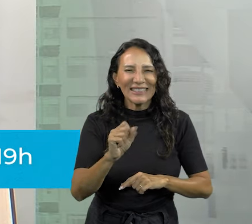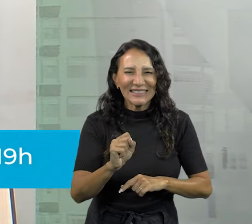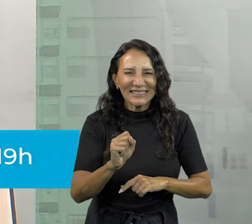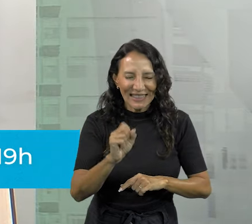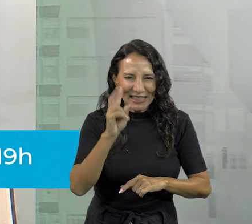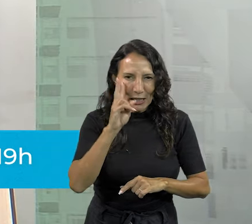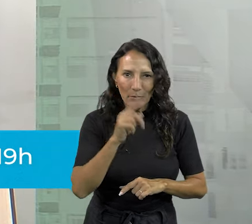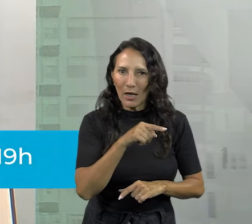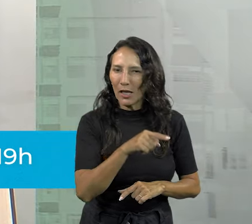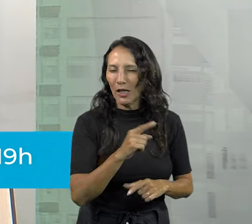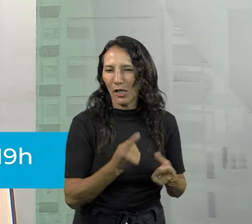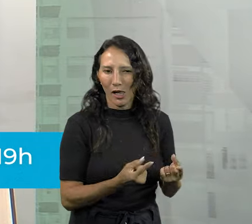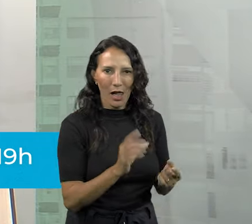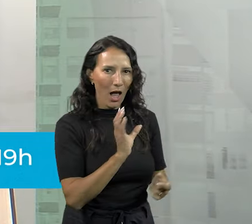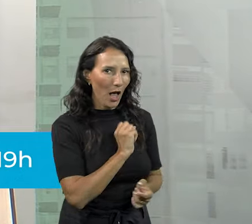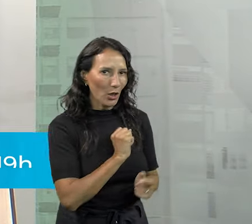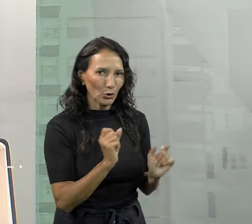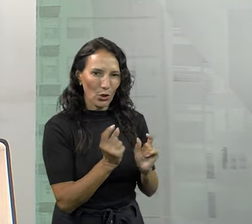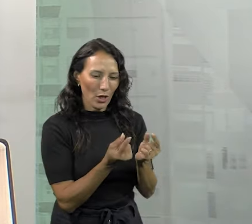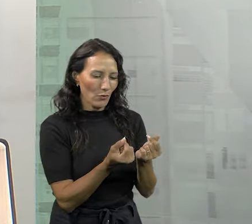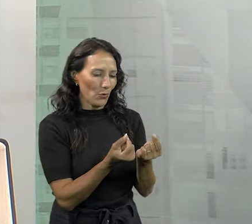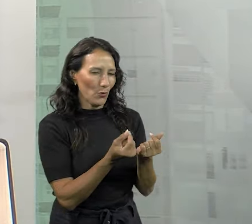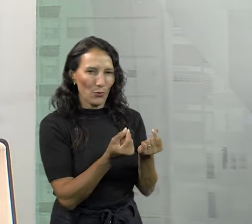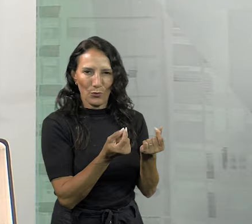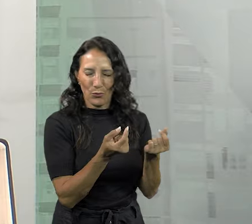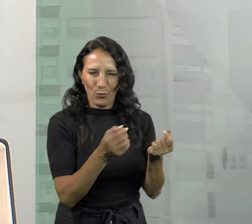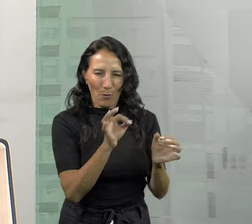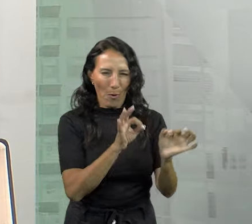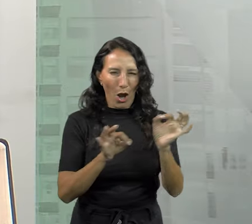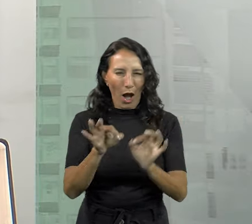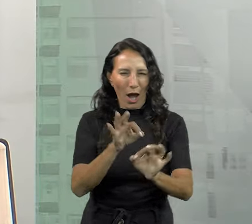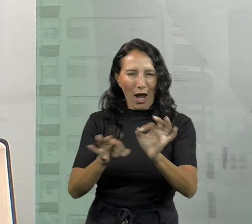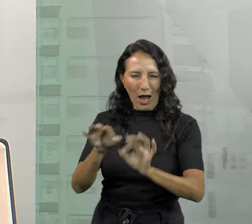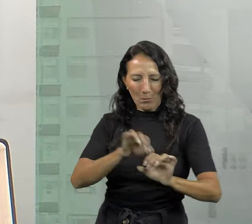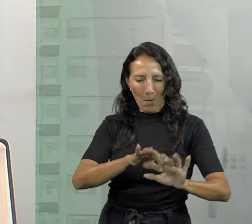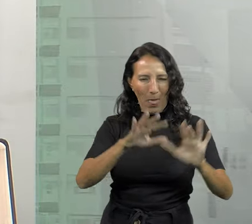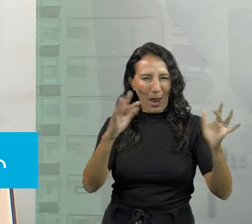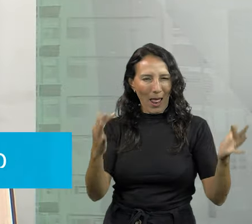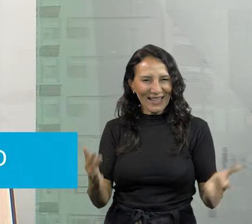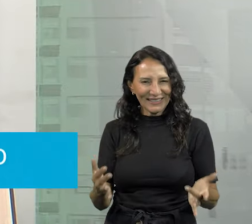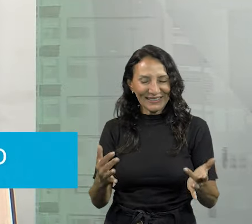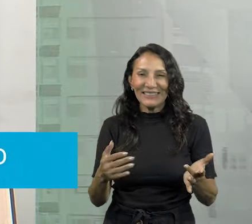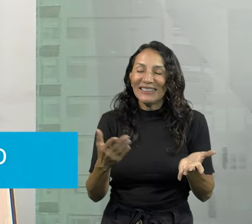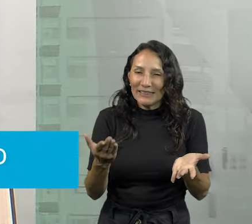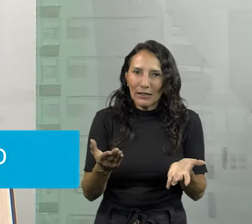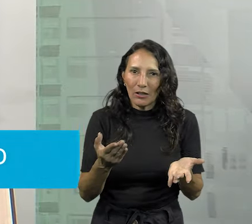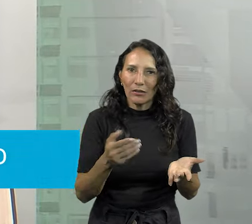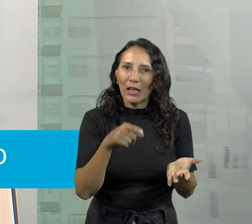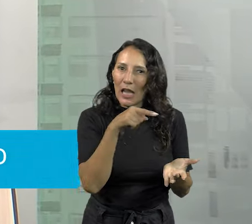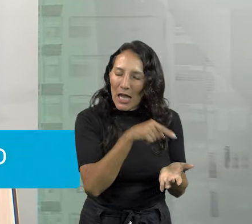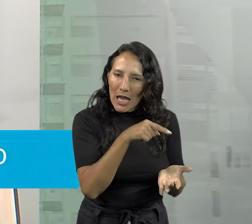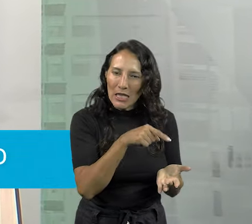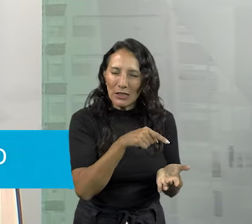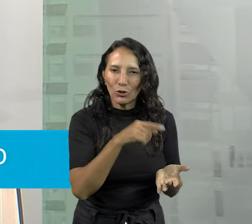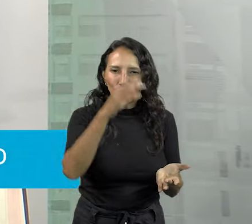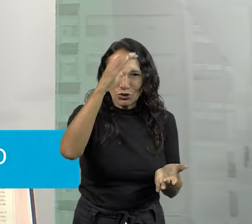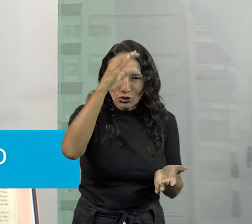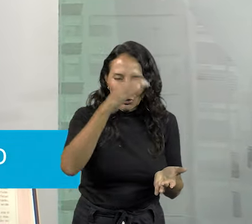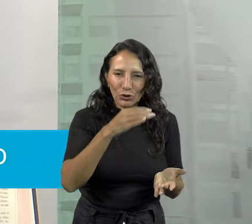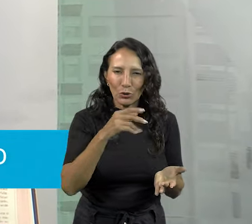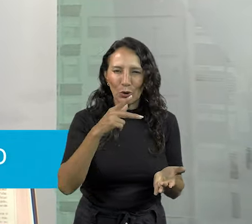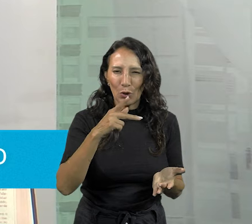vivo, você vai se parecer com o Deus vivo. Você vai aparecer com Cristo. Então siga esses princípios